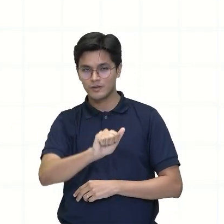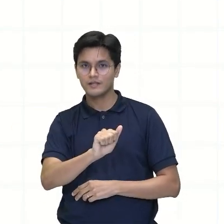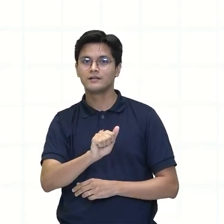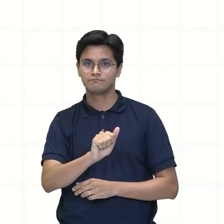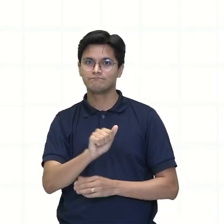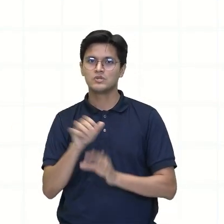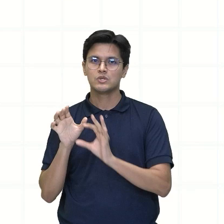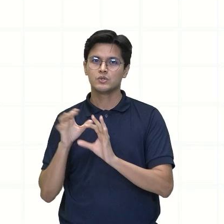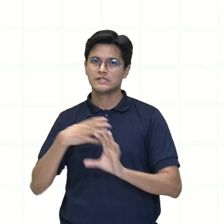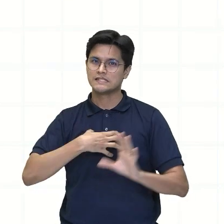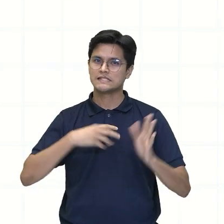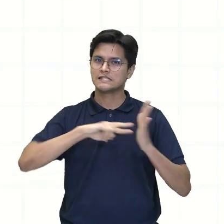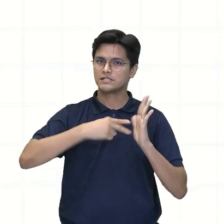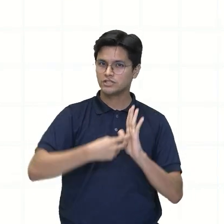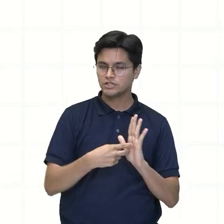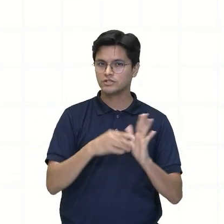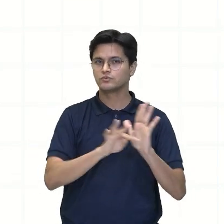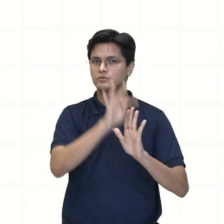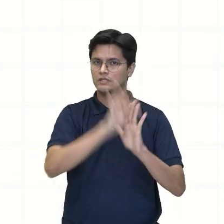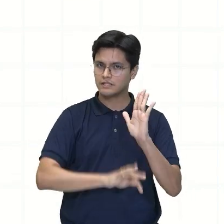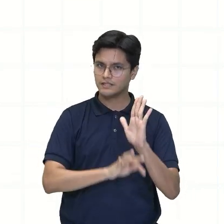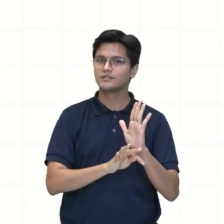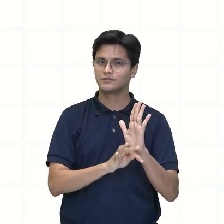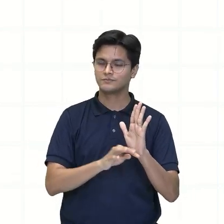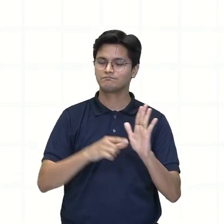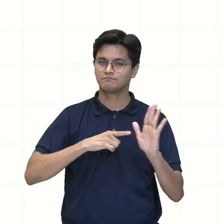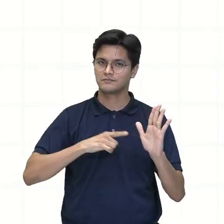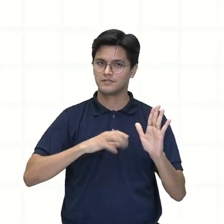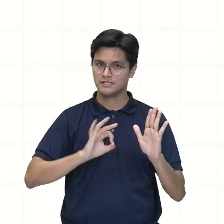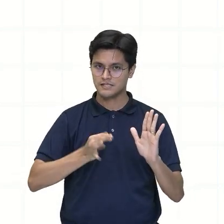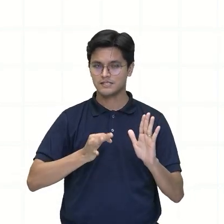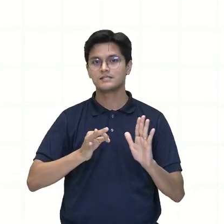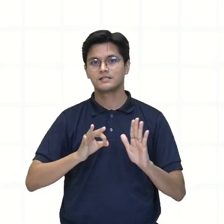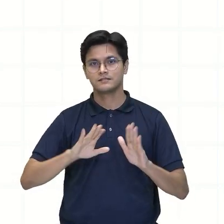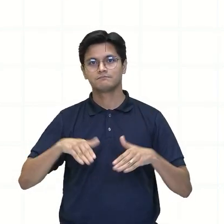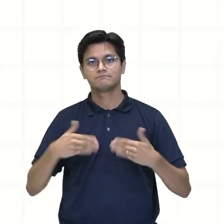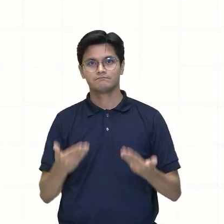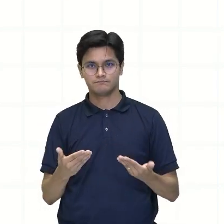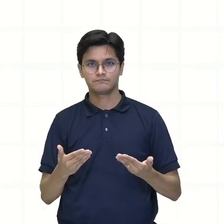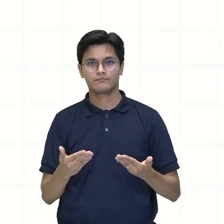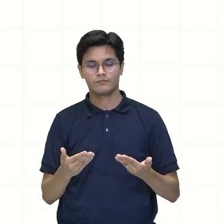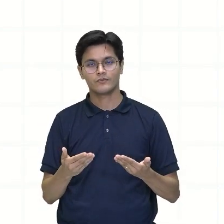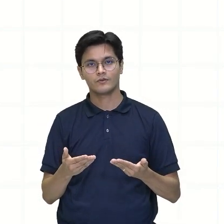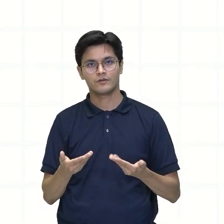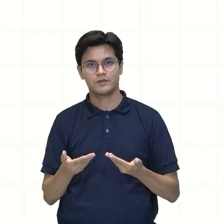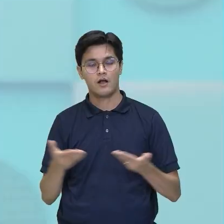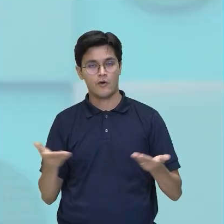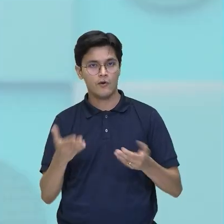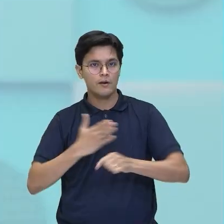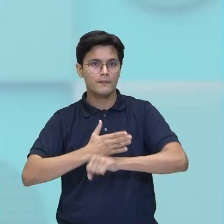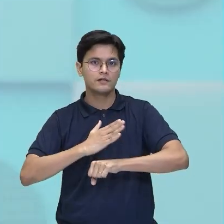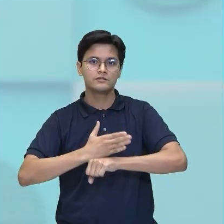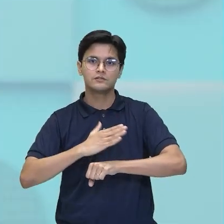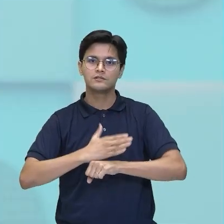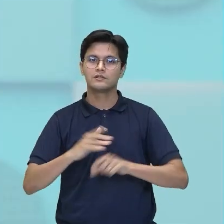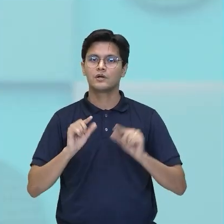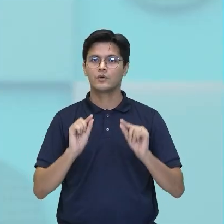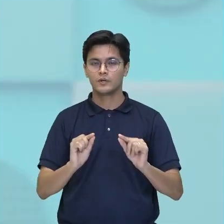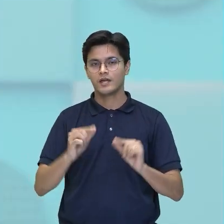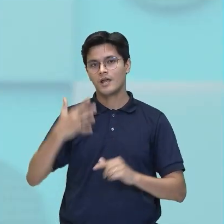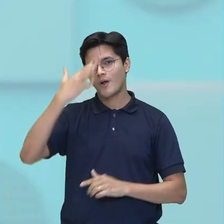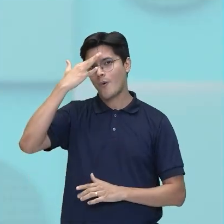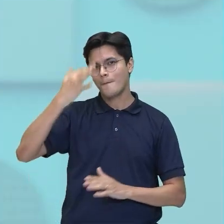vimos agora um pouquinho sobre os pronomes aí do caso reto, que são os subject pronouns. Vamos praticar um pouquinho a questão da compreensão